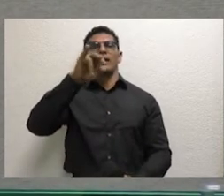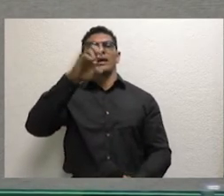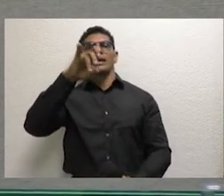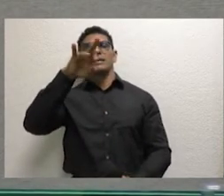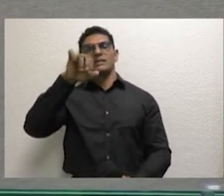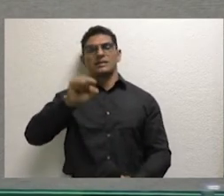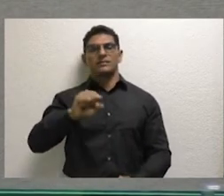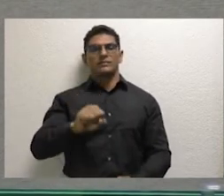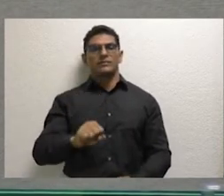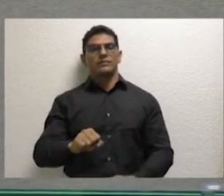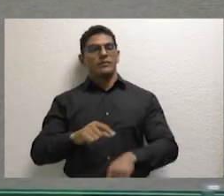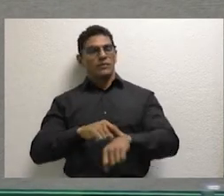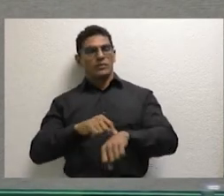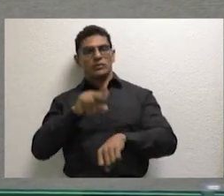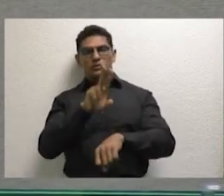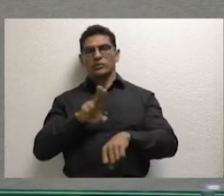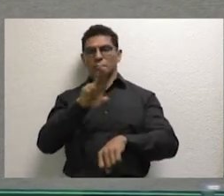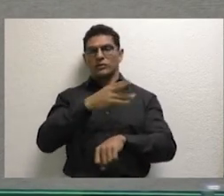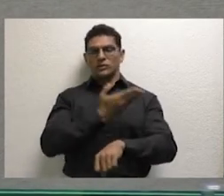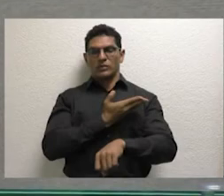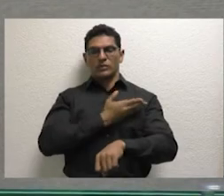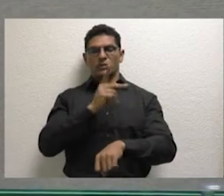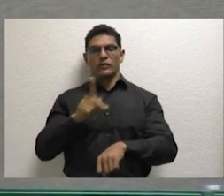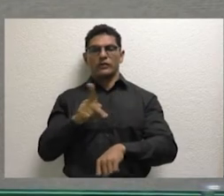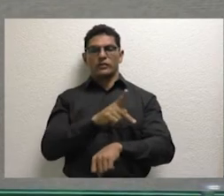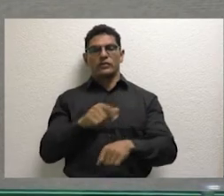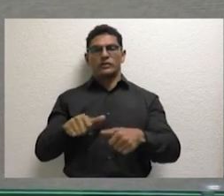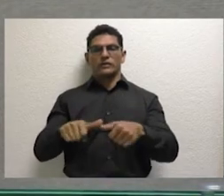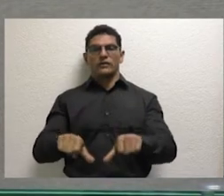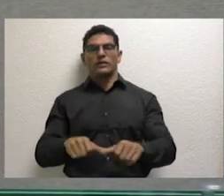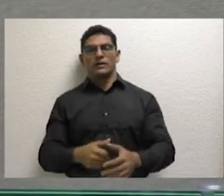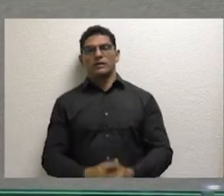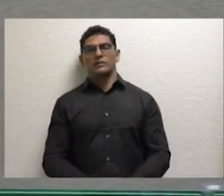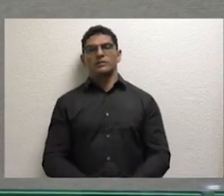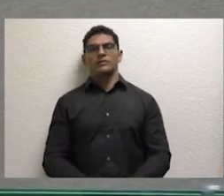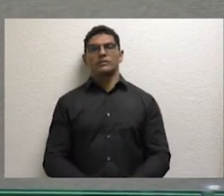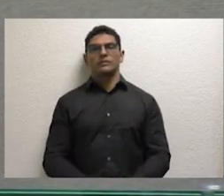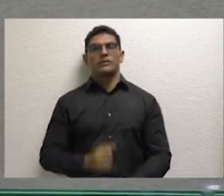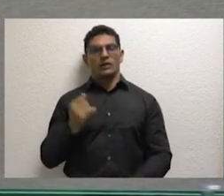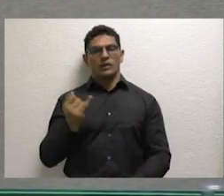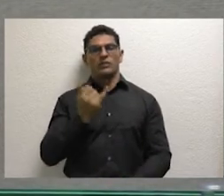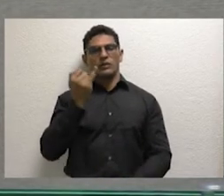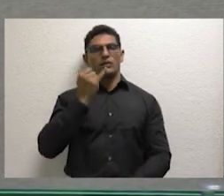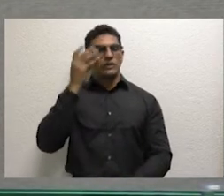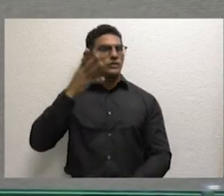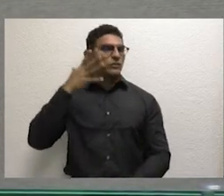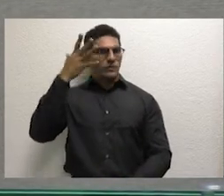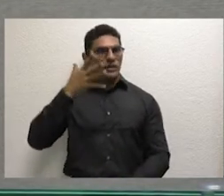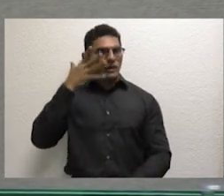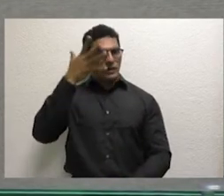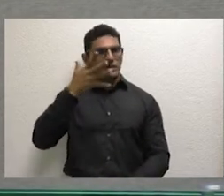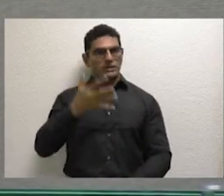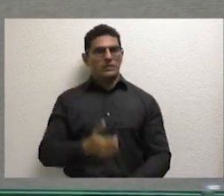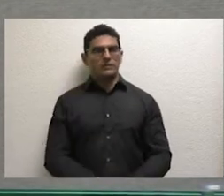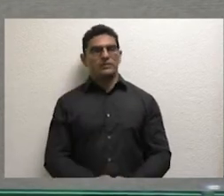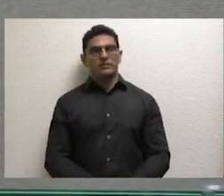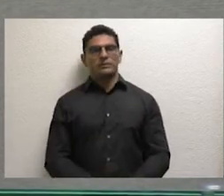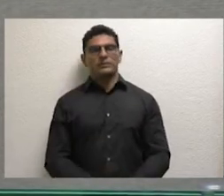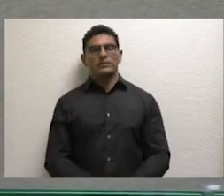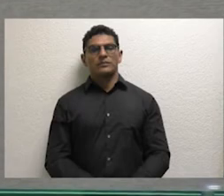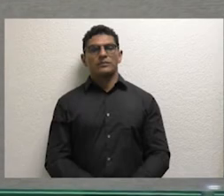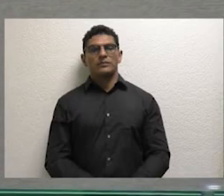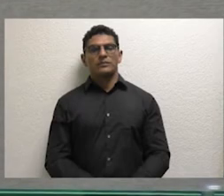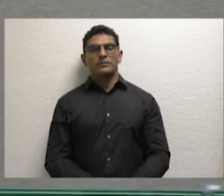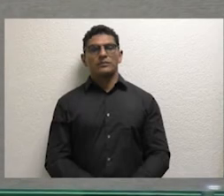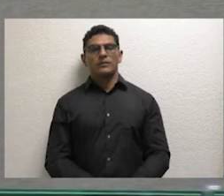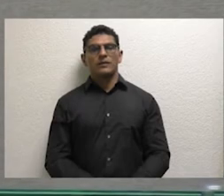aos amigos professores que ficaram para essa importante palestra porque nós estamos aqui e